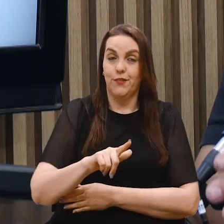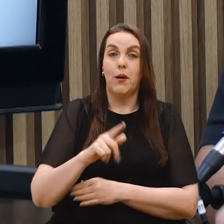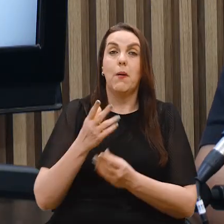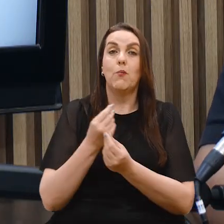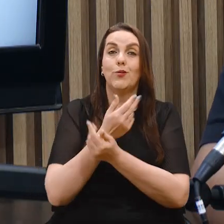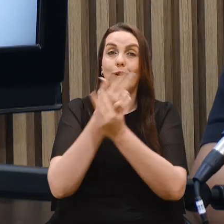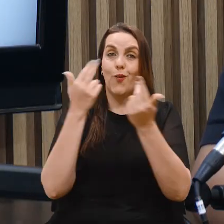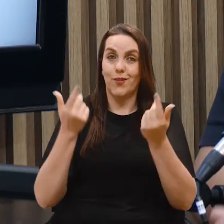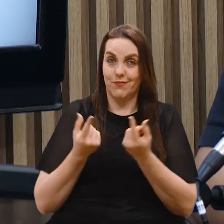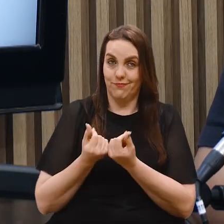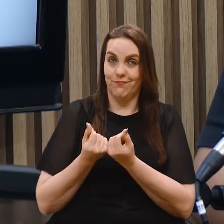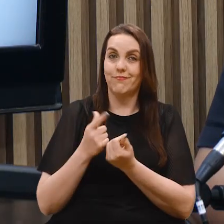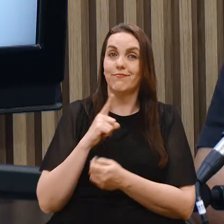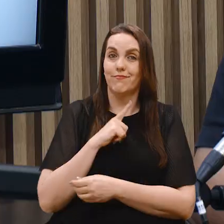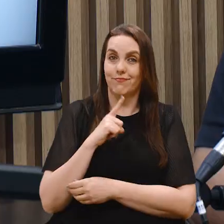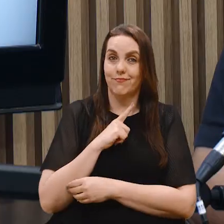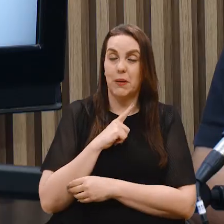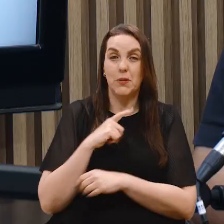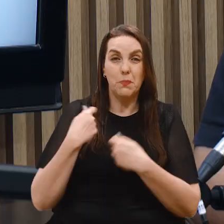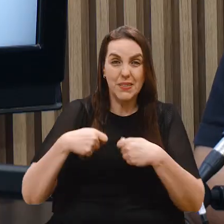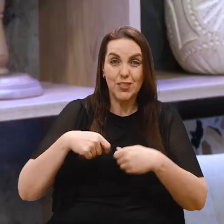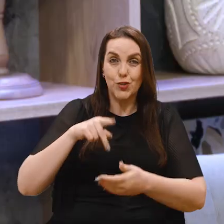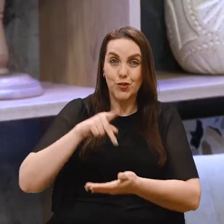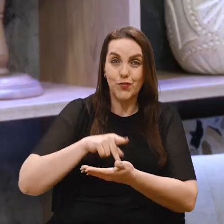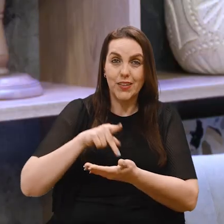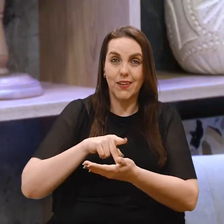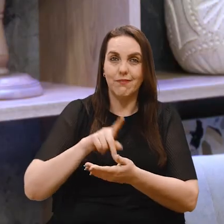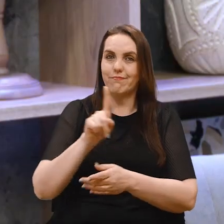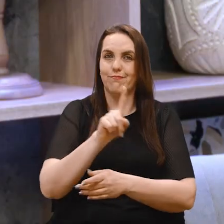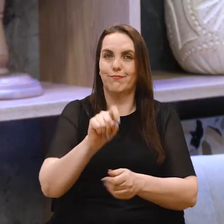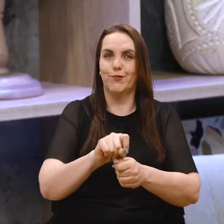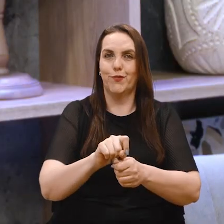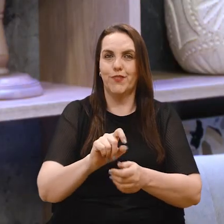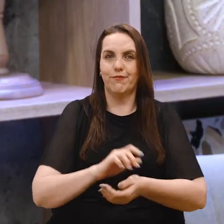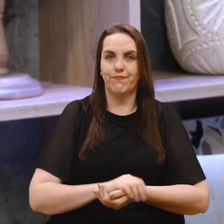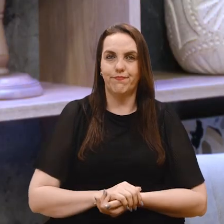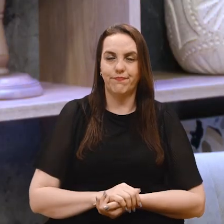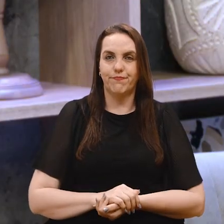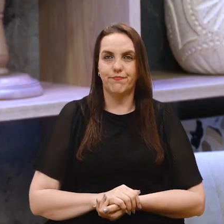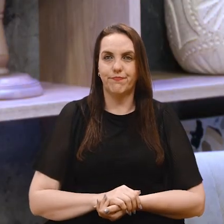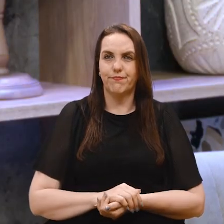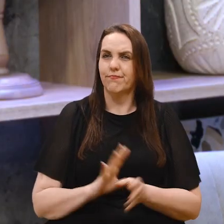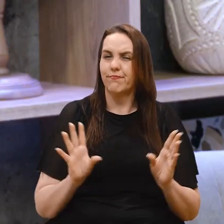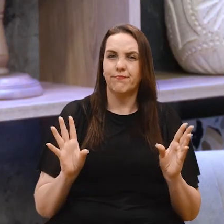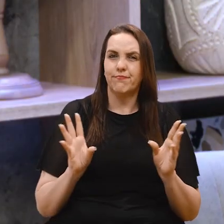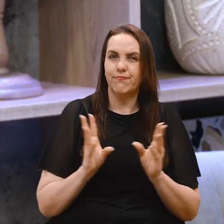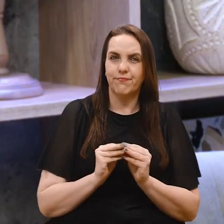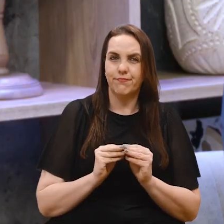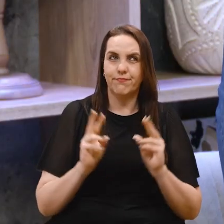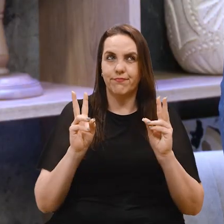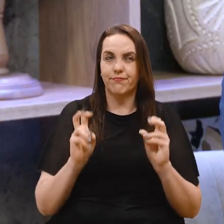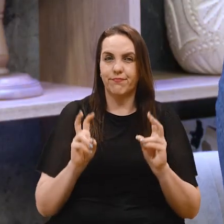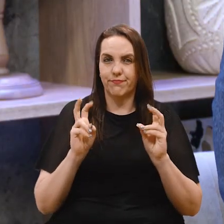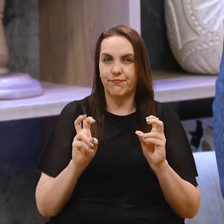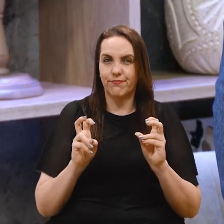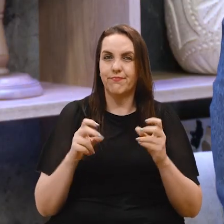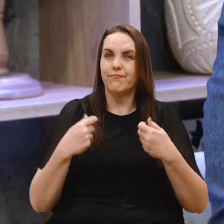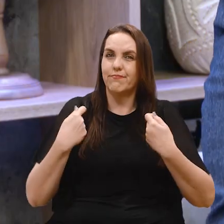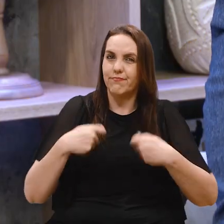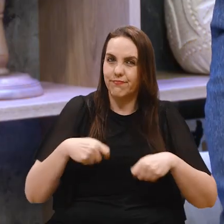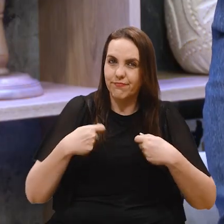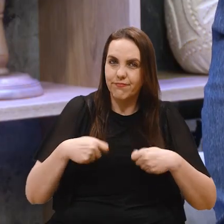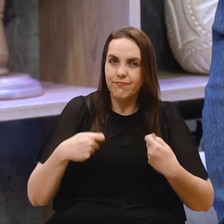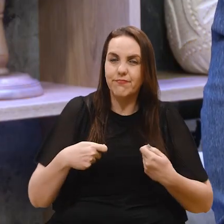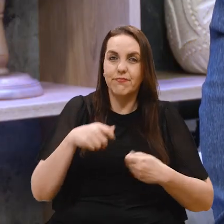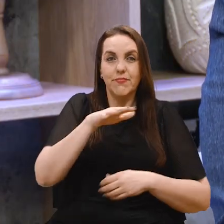e para o que é necessário não fazem. E bem brevemente, a respeito da situação da necessidade de